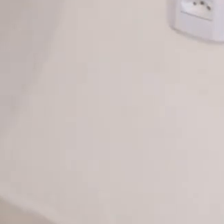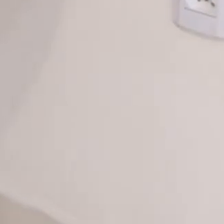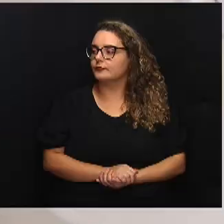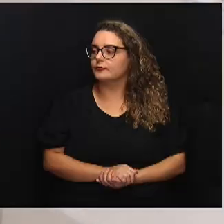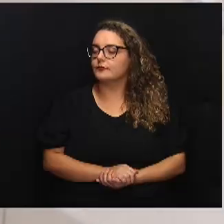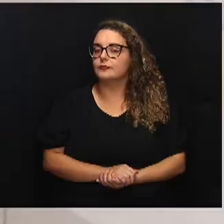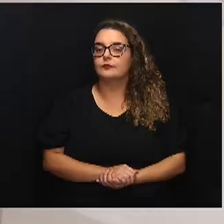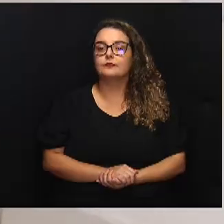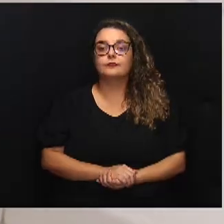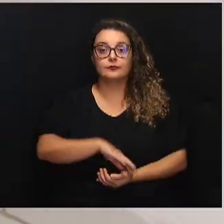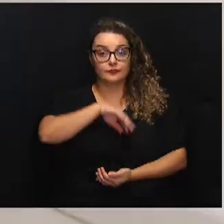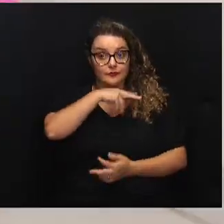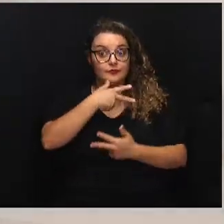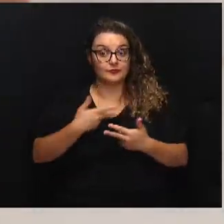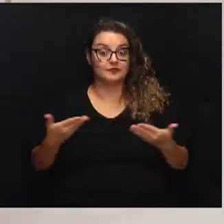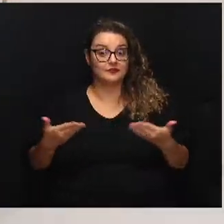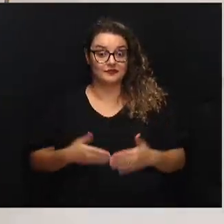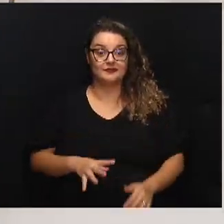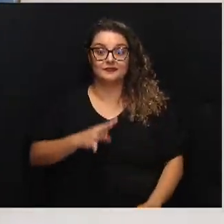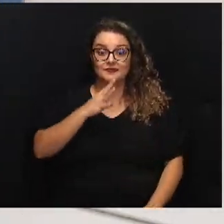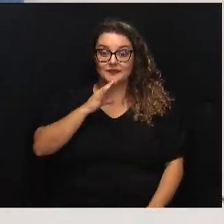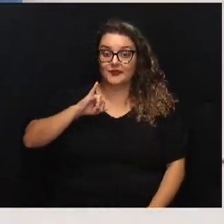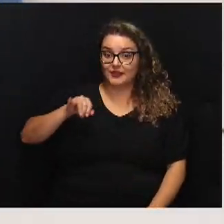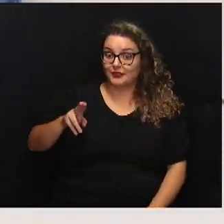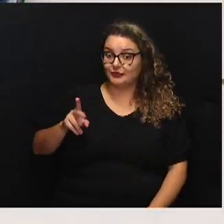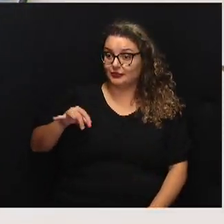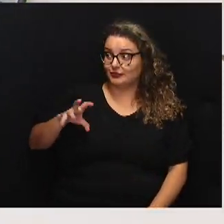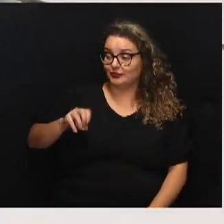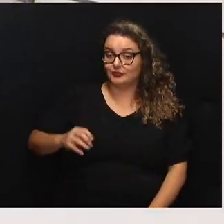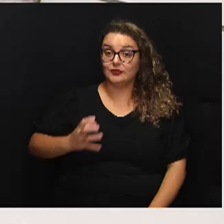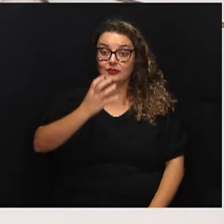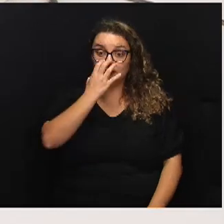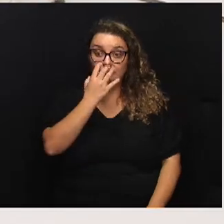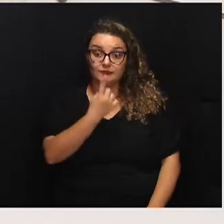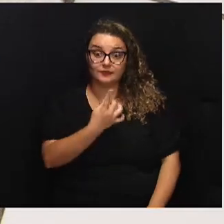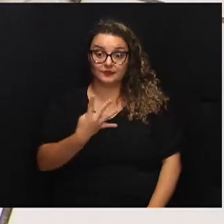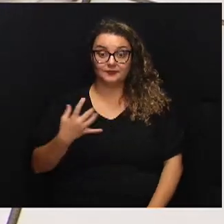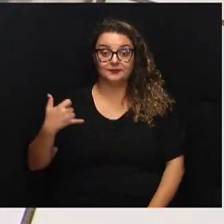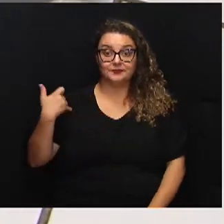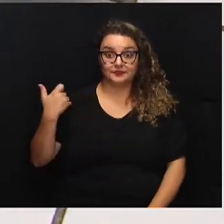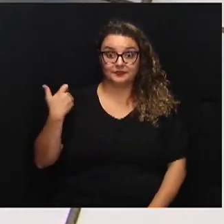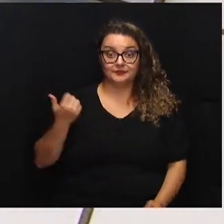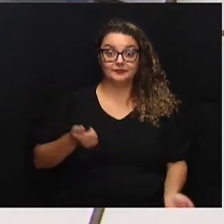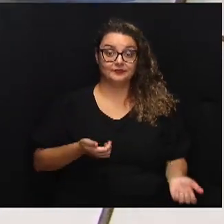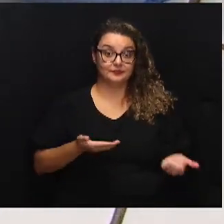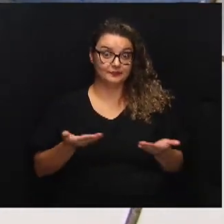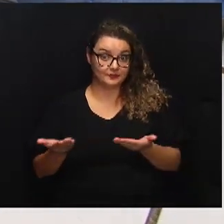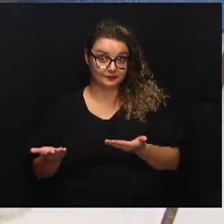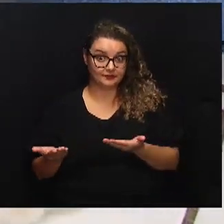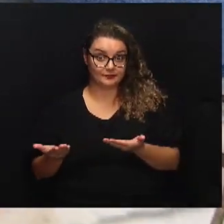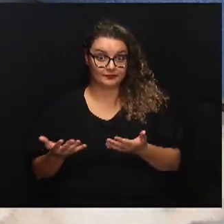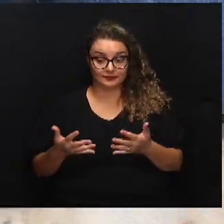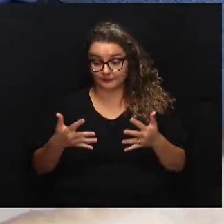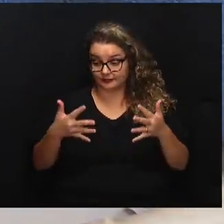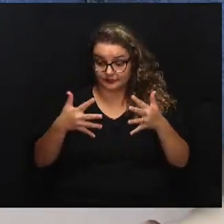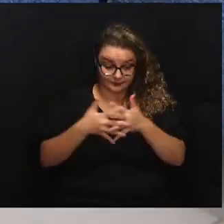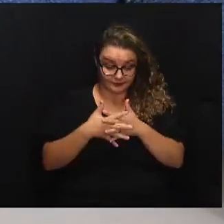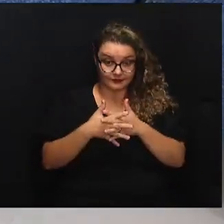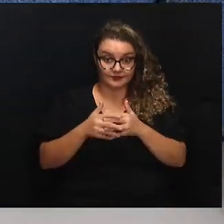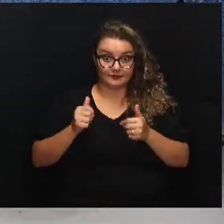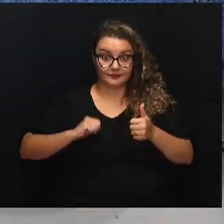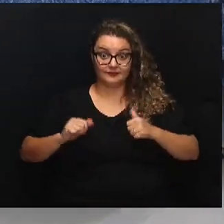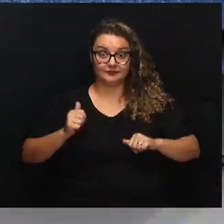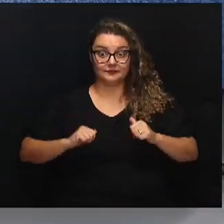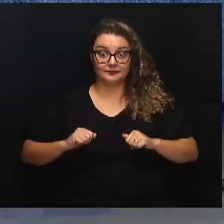podcast de hoje você vai conhecer o Júnior, um cãozinho de 14 anos que está apresentando confusão e ansiedade.